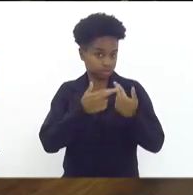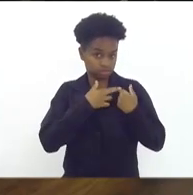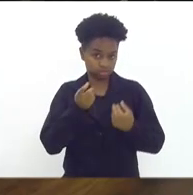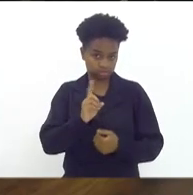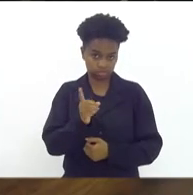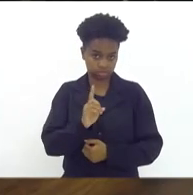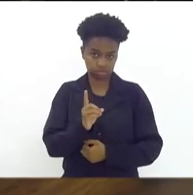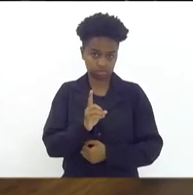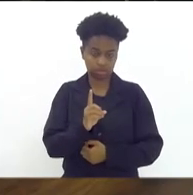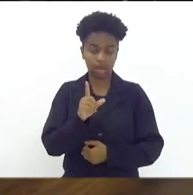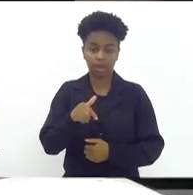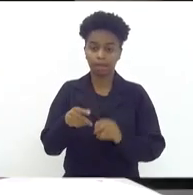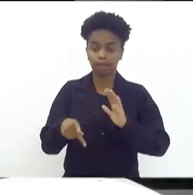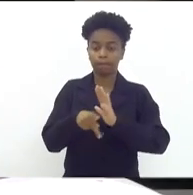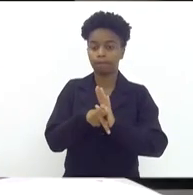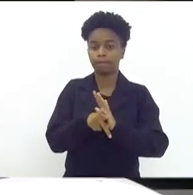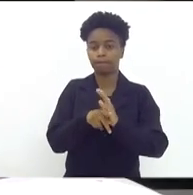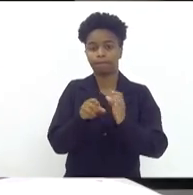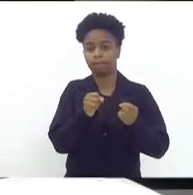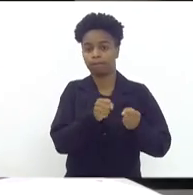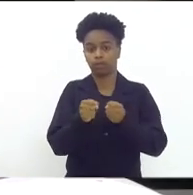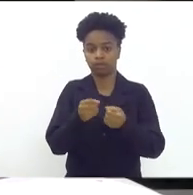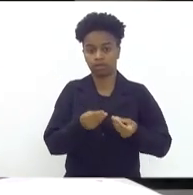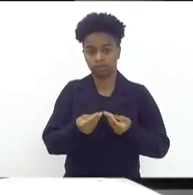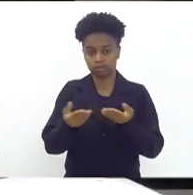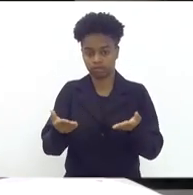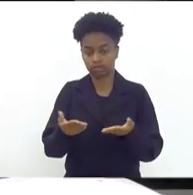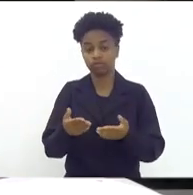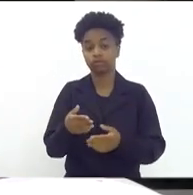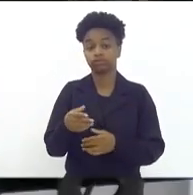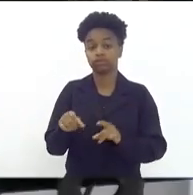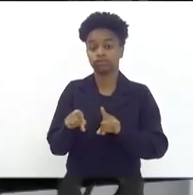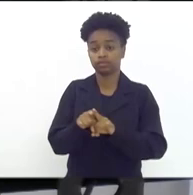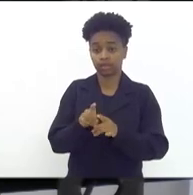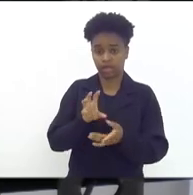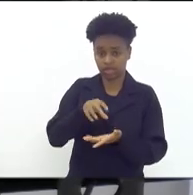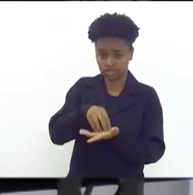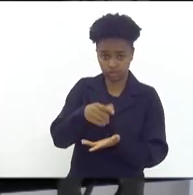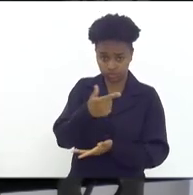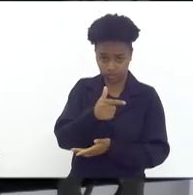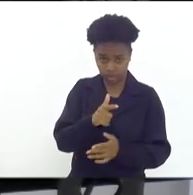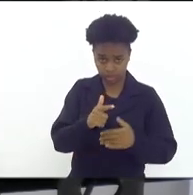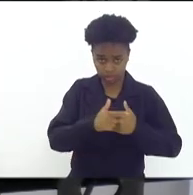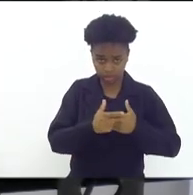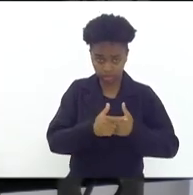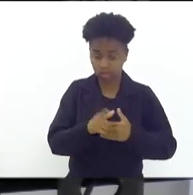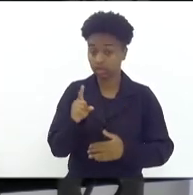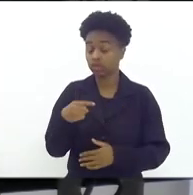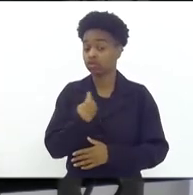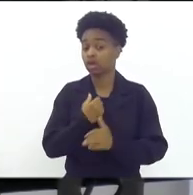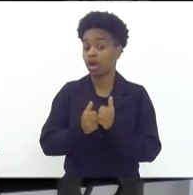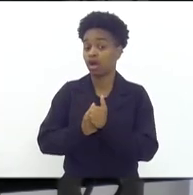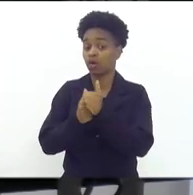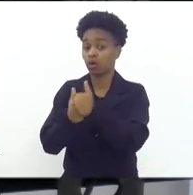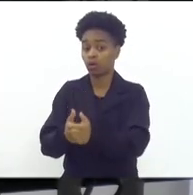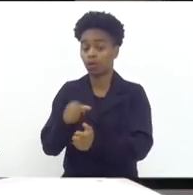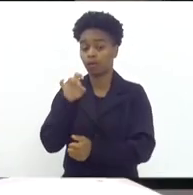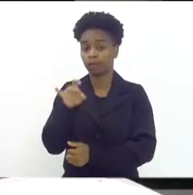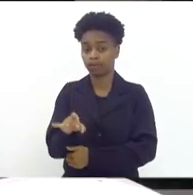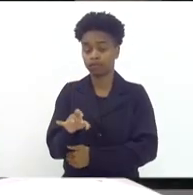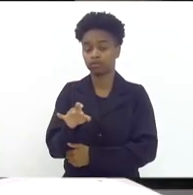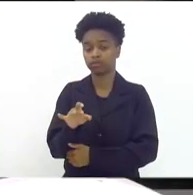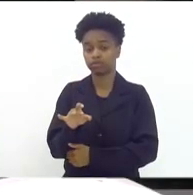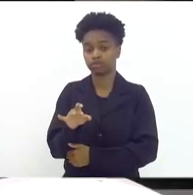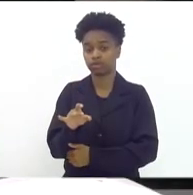empresas do Poder concedente conforme prevê o contrato e a gente reguladora não cabe na verdade acompanhamento faz o acompanhamento da da